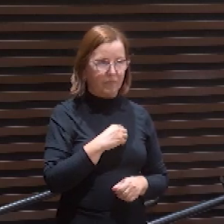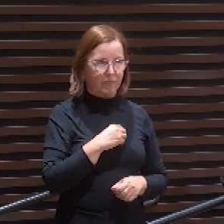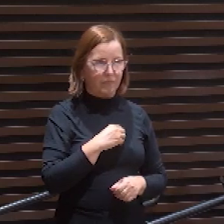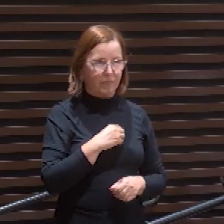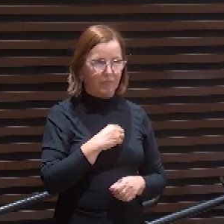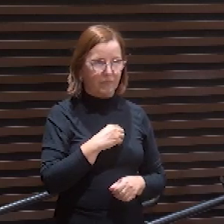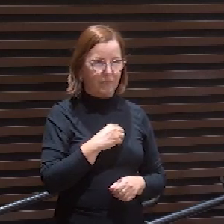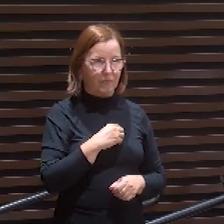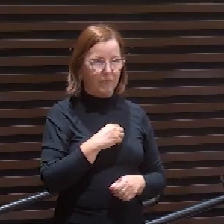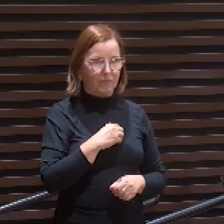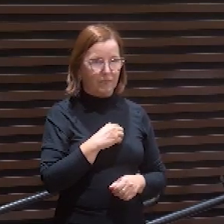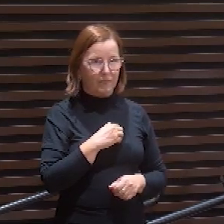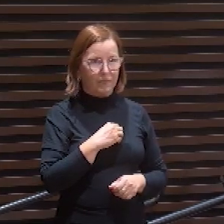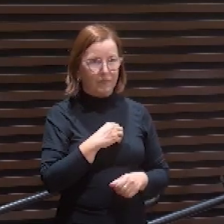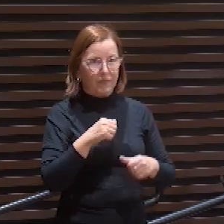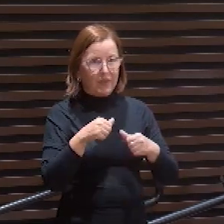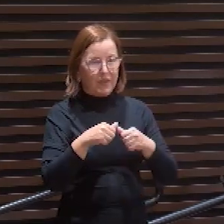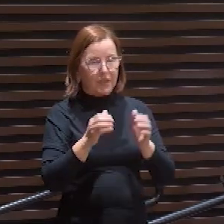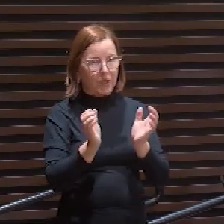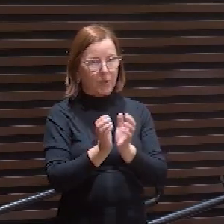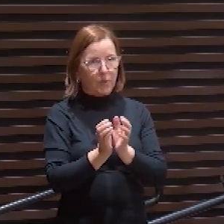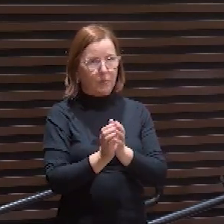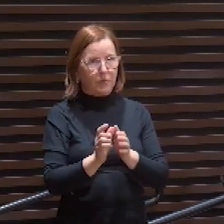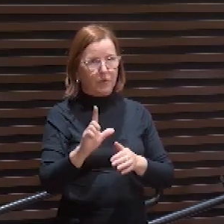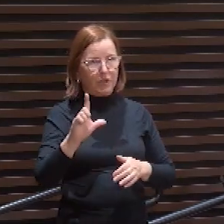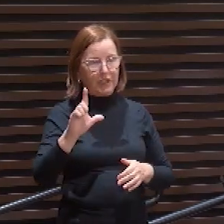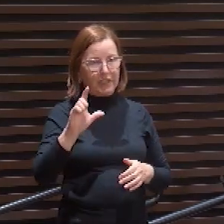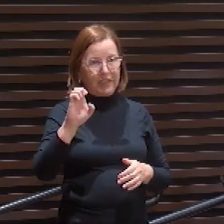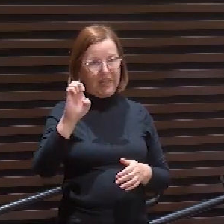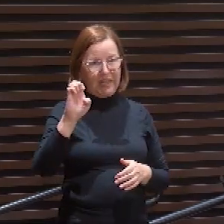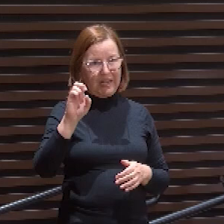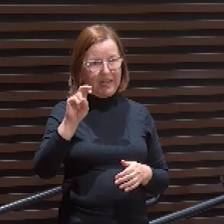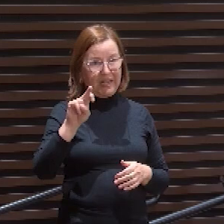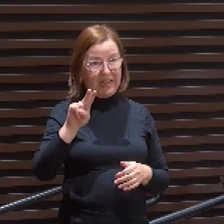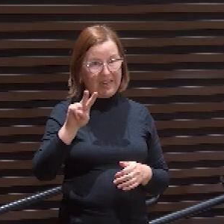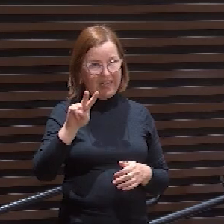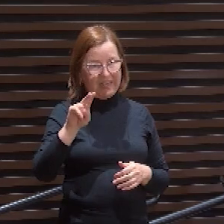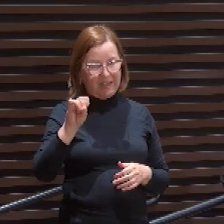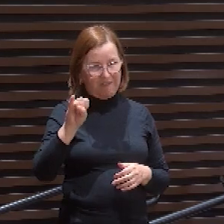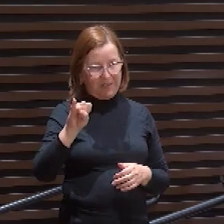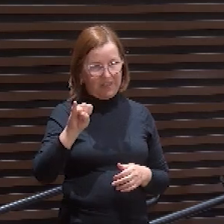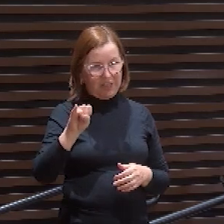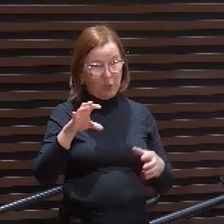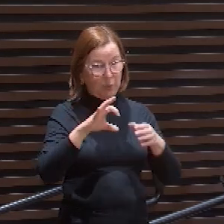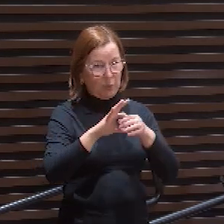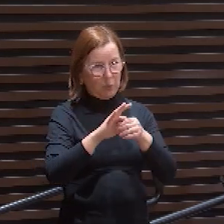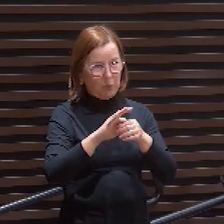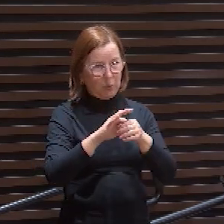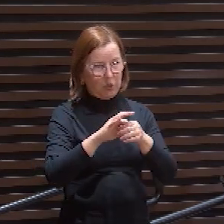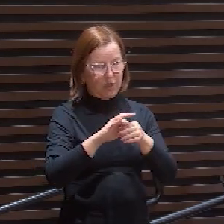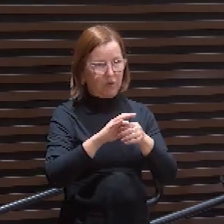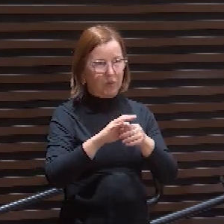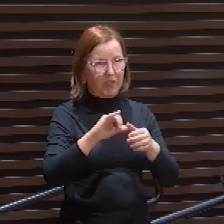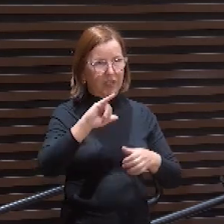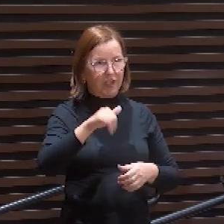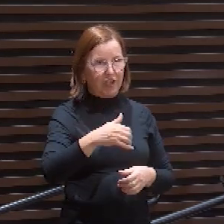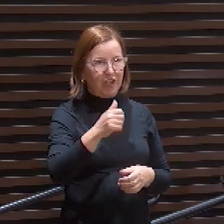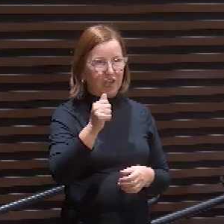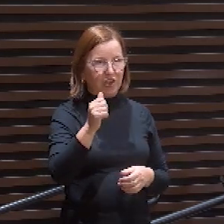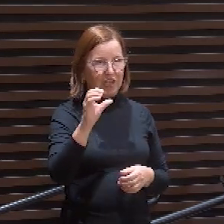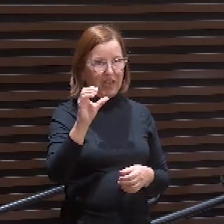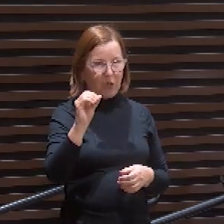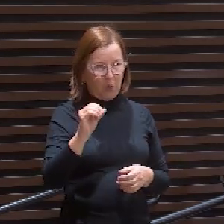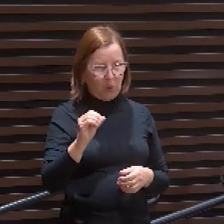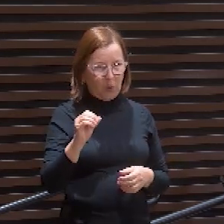essa turma de Levi estava unido a Jacó, que estava unido a Isaac, que estava unido a